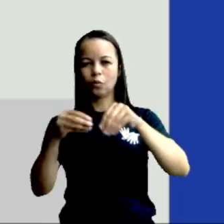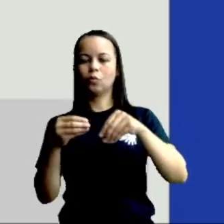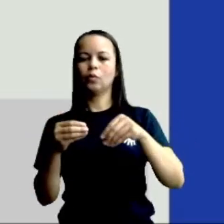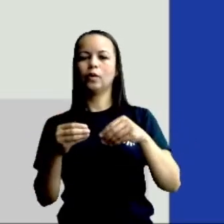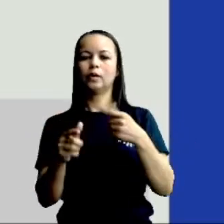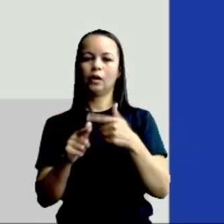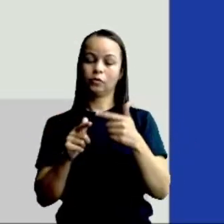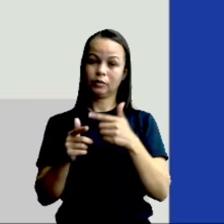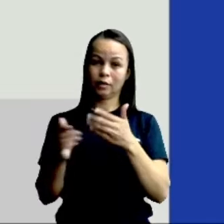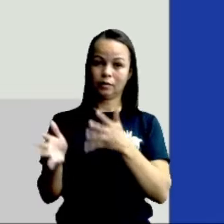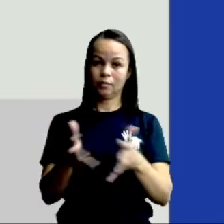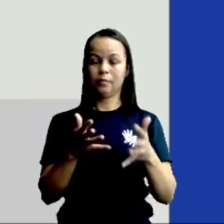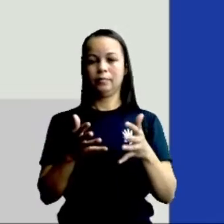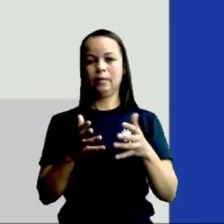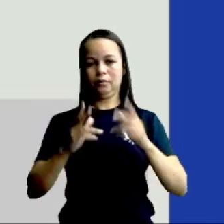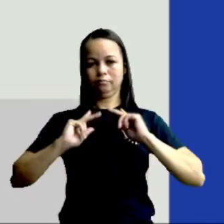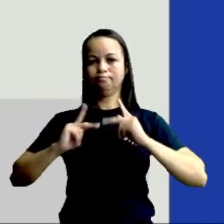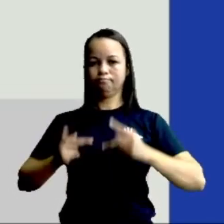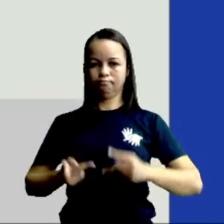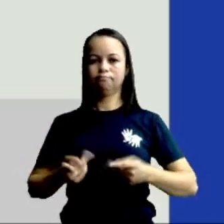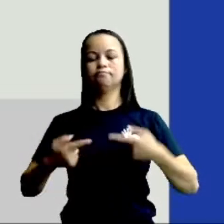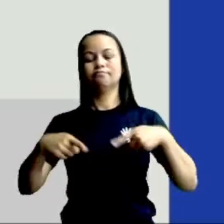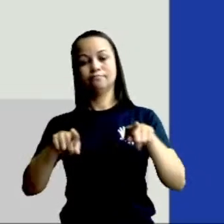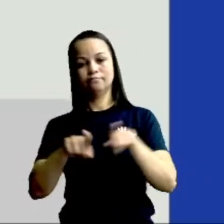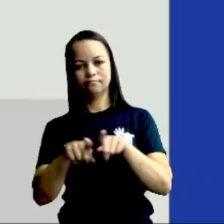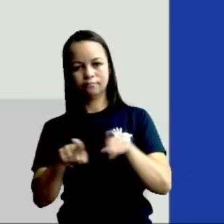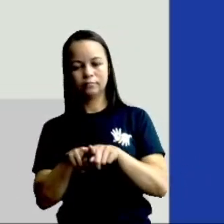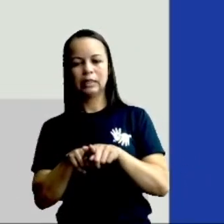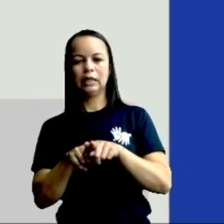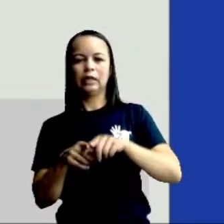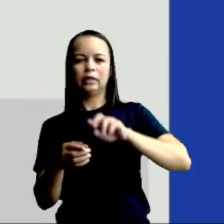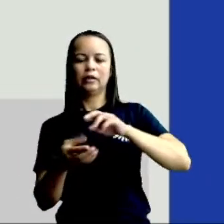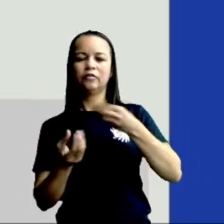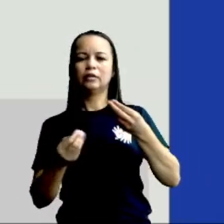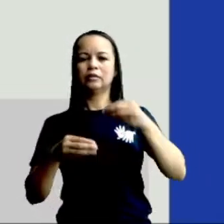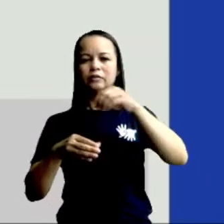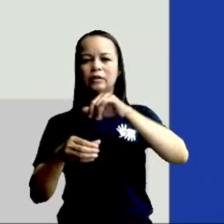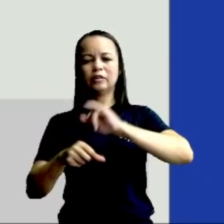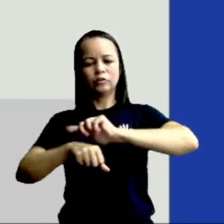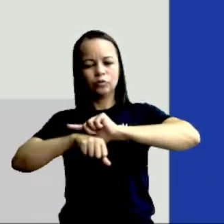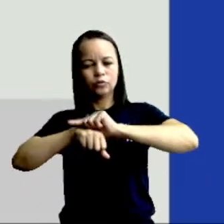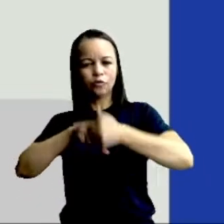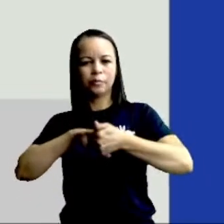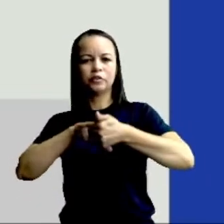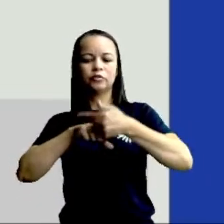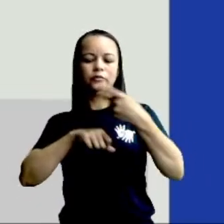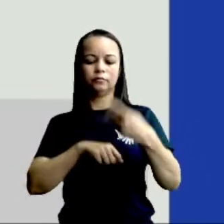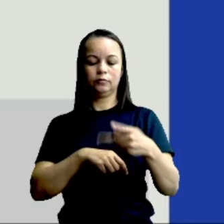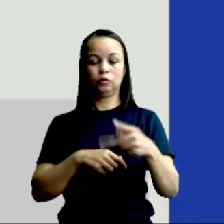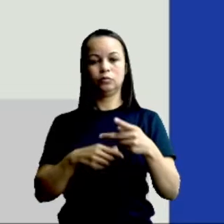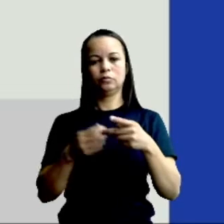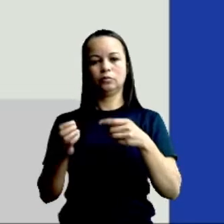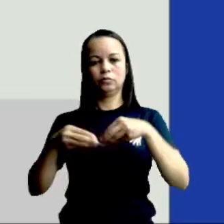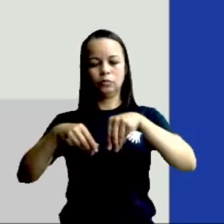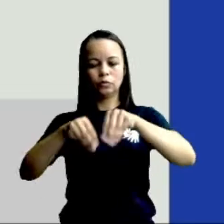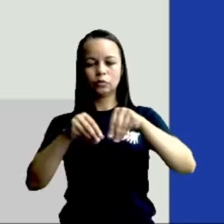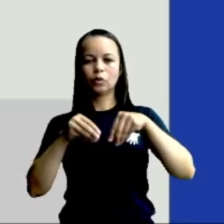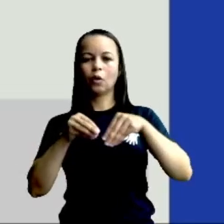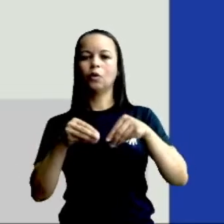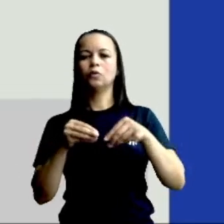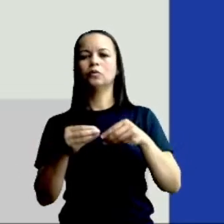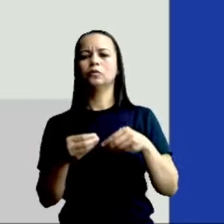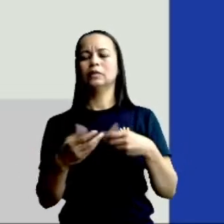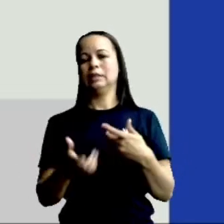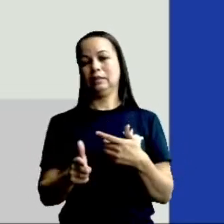comumente é causada pelo ser humano, que introduz diversas substâncias ali, né, no solo,